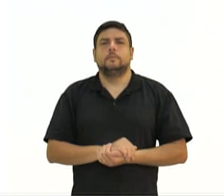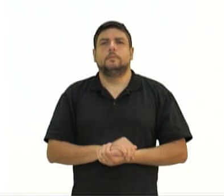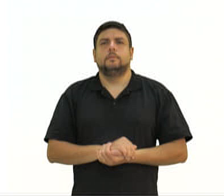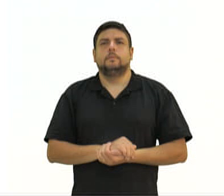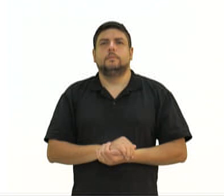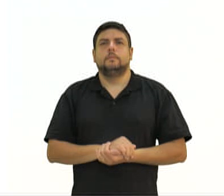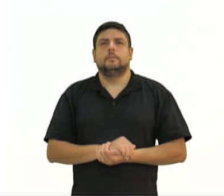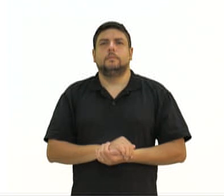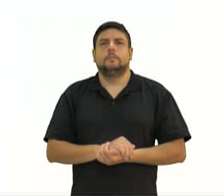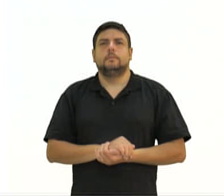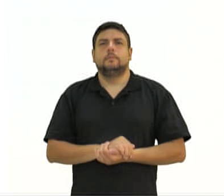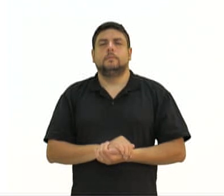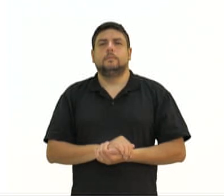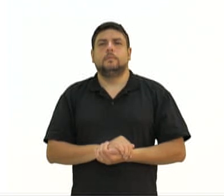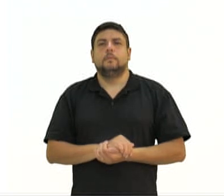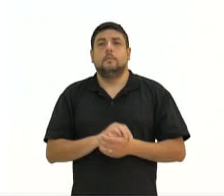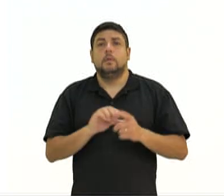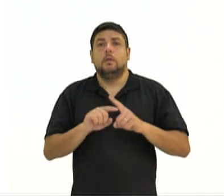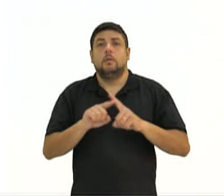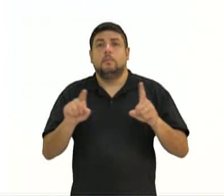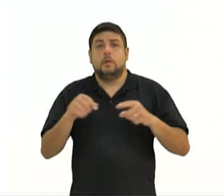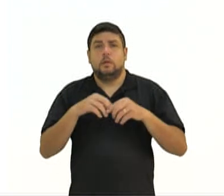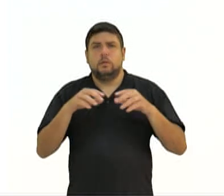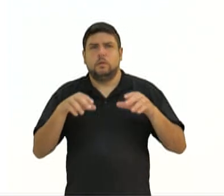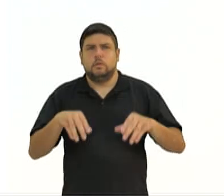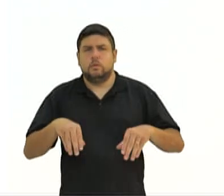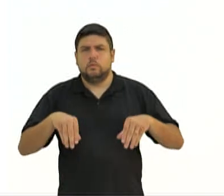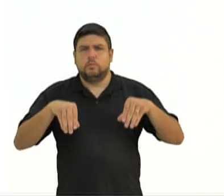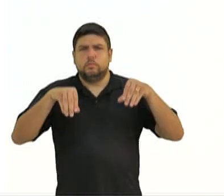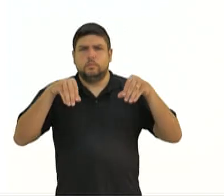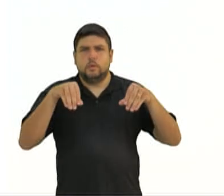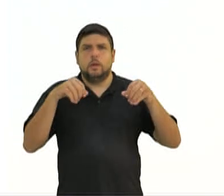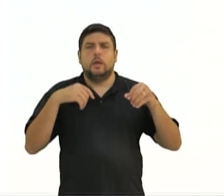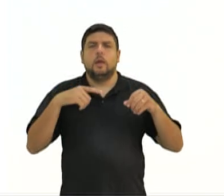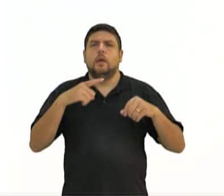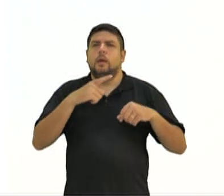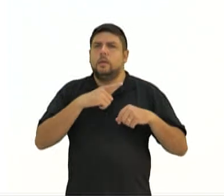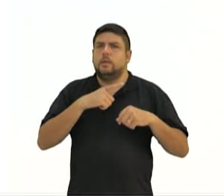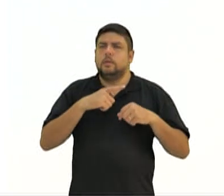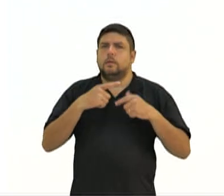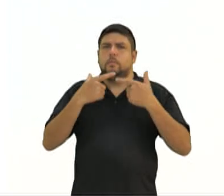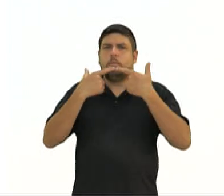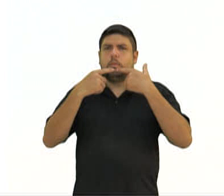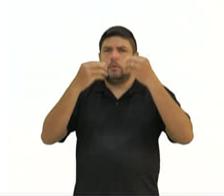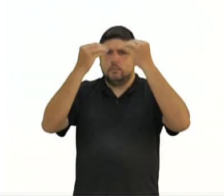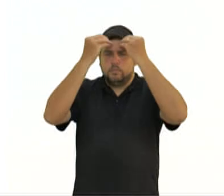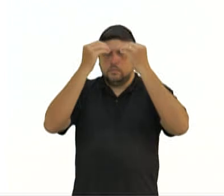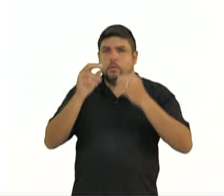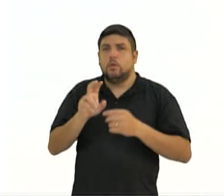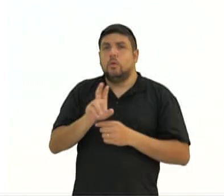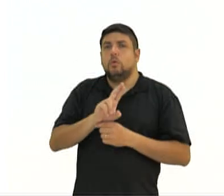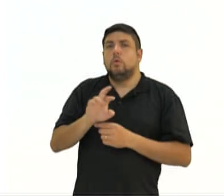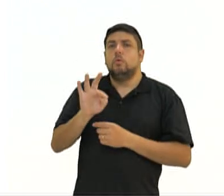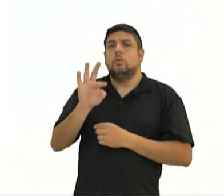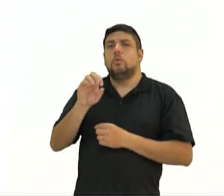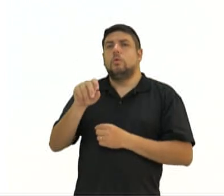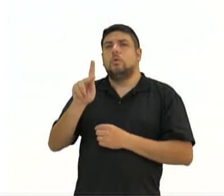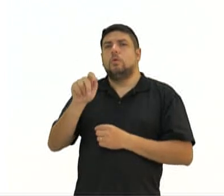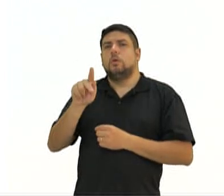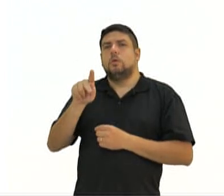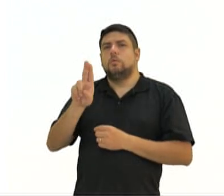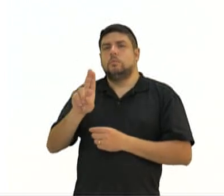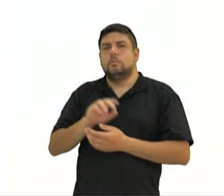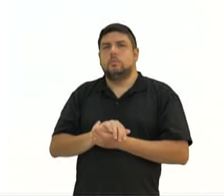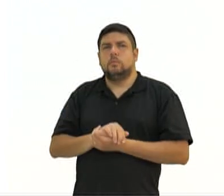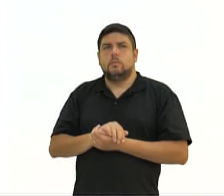Mas esses mantos, ele tem uma linguagem que é chamada tocapo, tá? Então observem